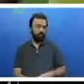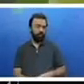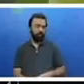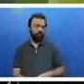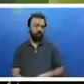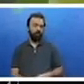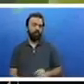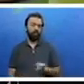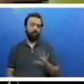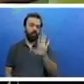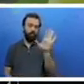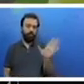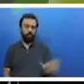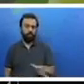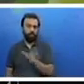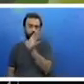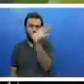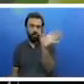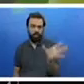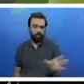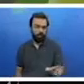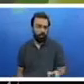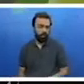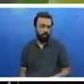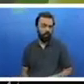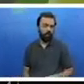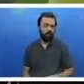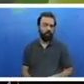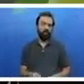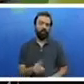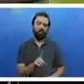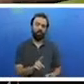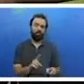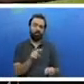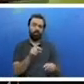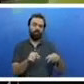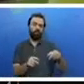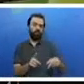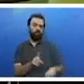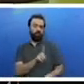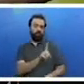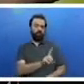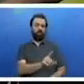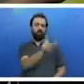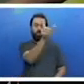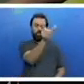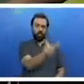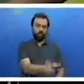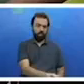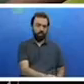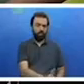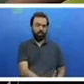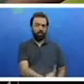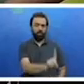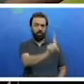Observemos o B aqui, gente. Conforme uma está aumentando, a outra está aumentando também,